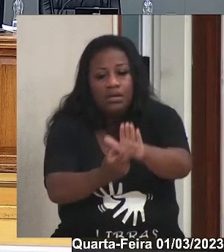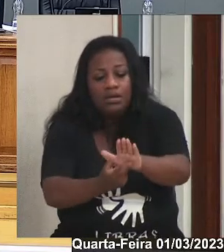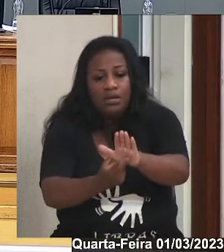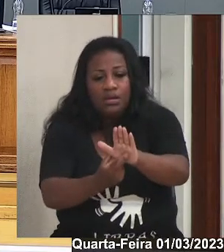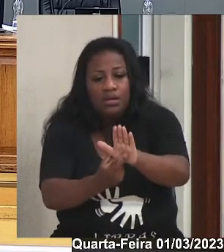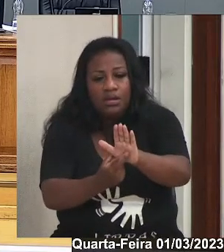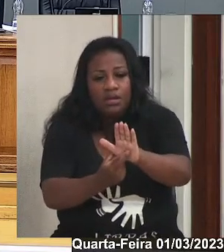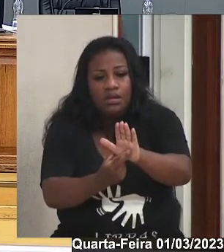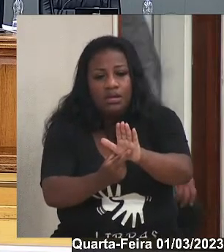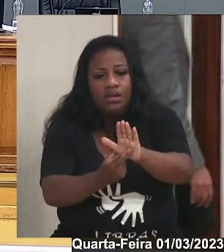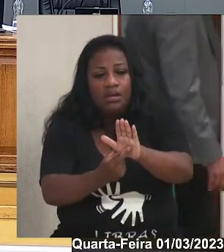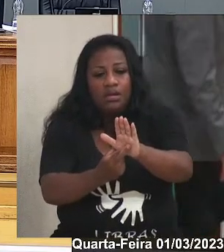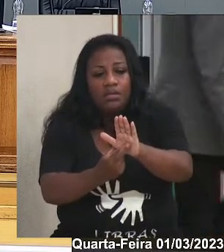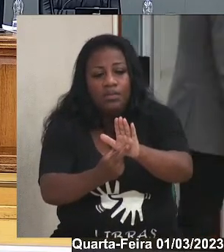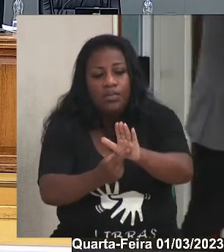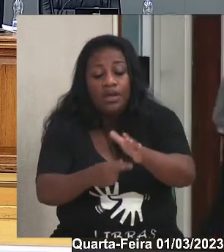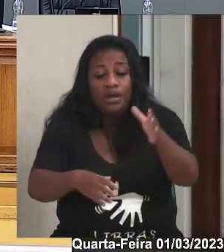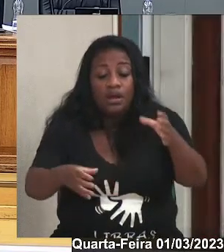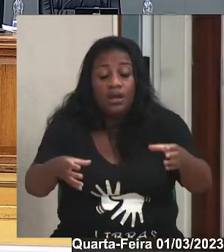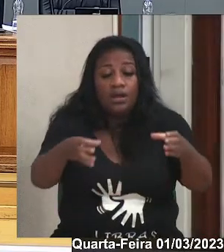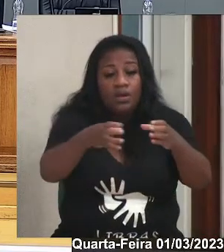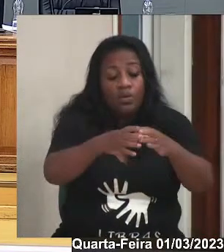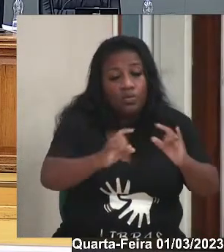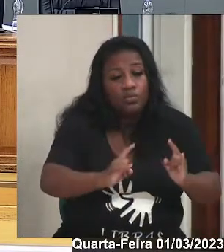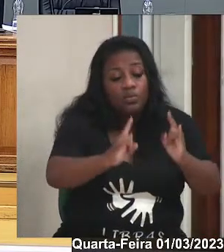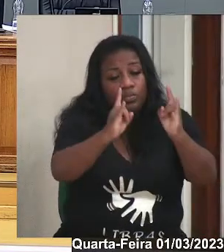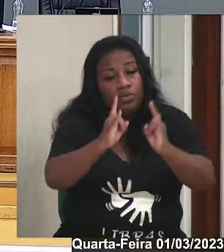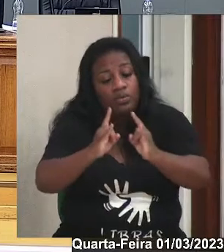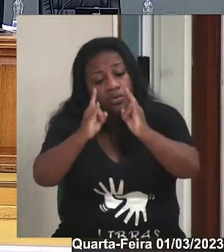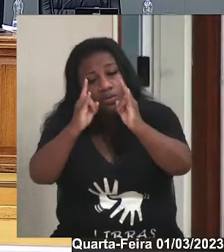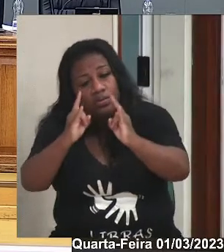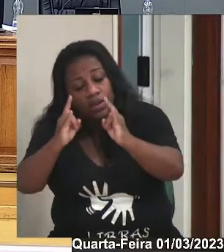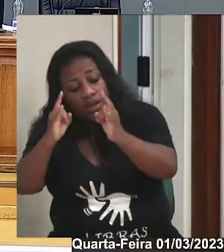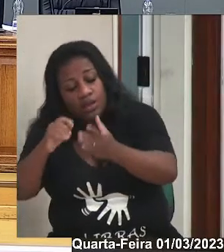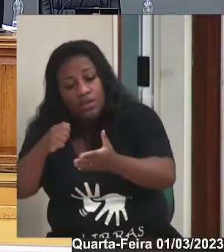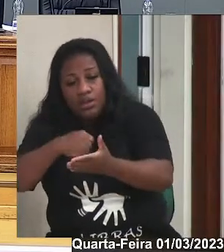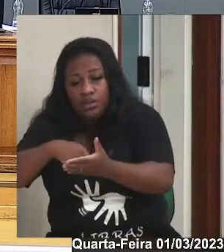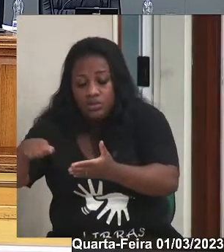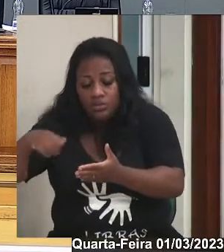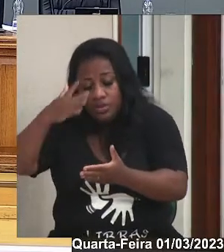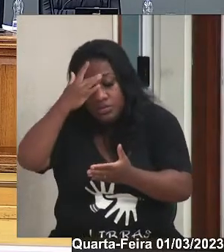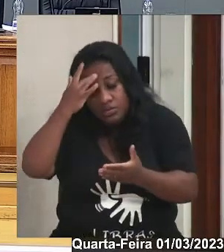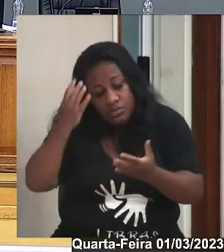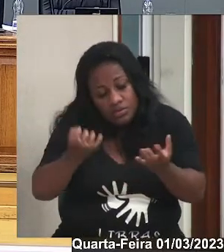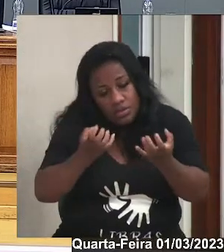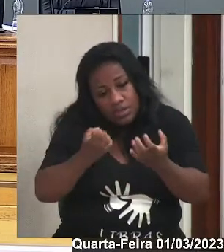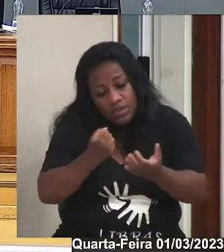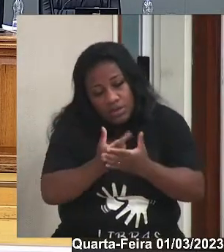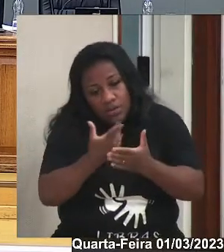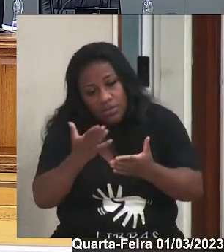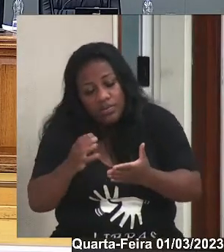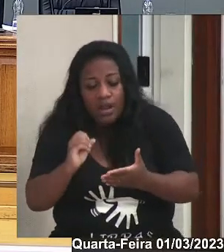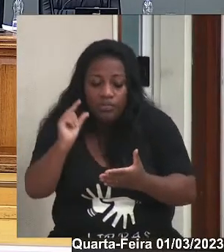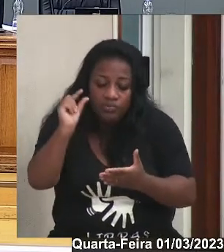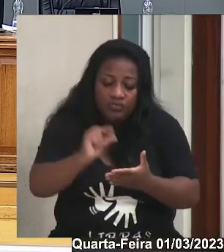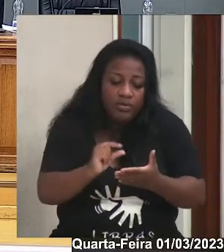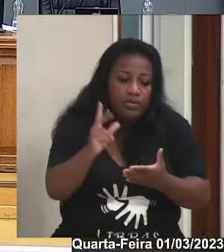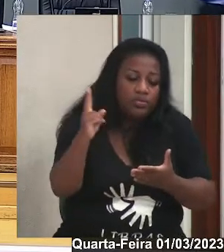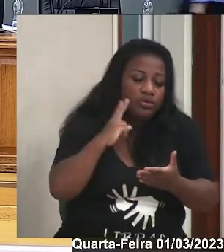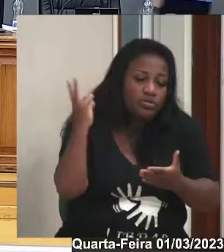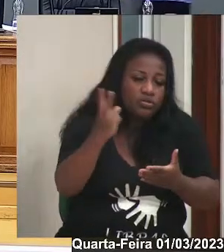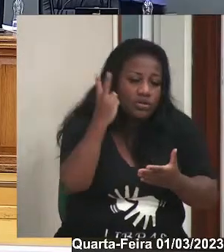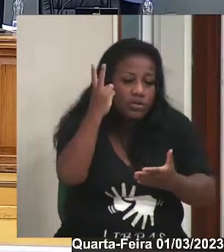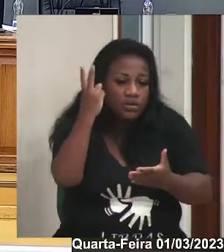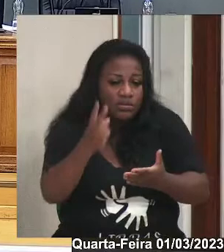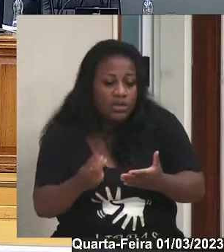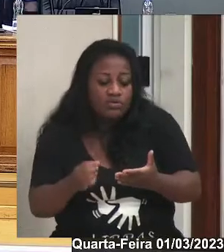infundiária no conjunto habitacional Pombas Botucatu 2, endereço Rua Paranapanema 171, Paranapanema,